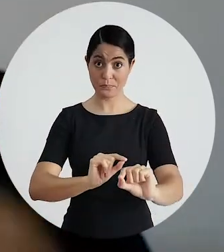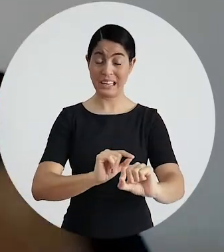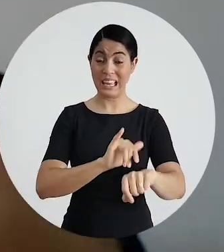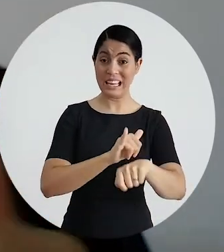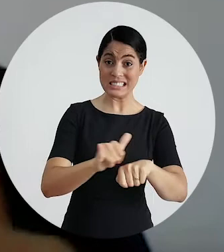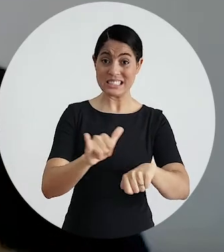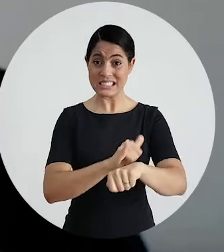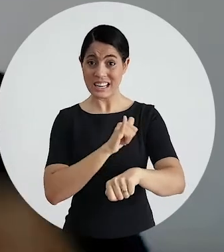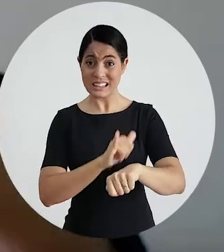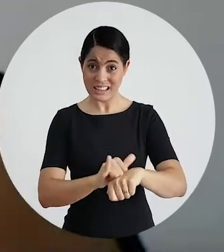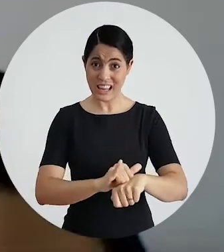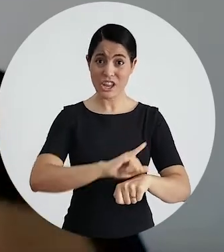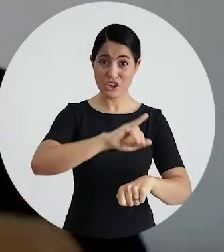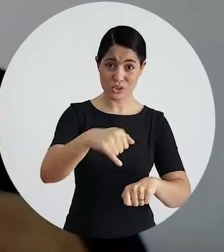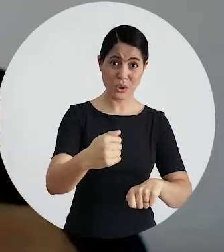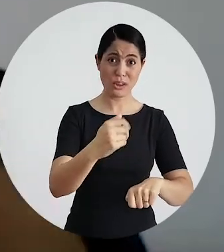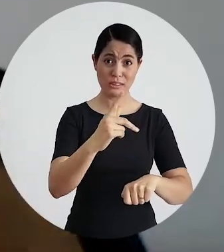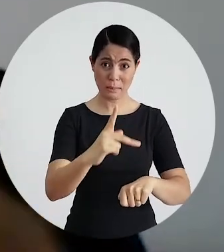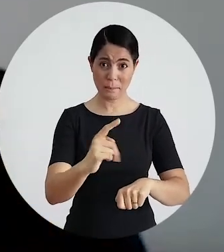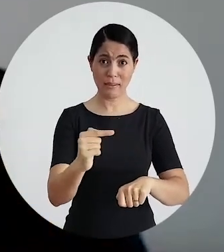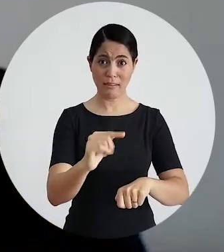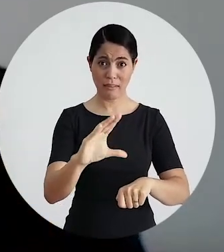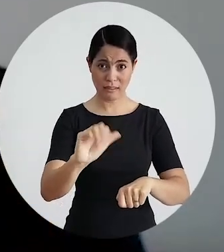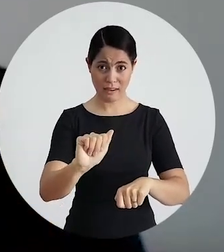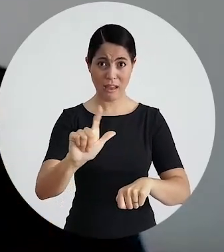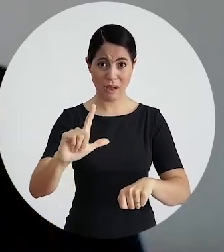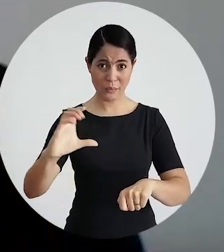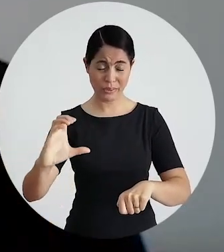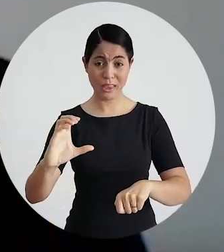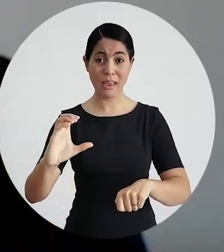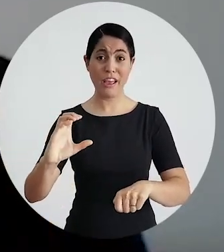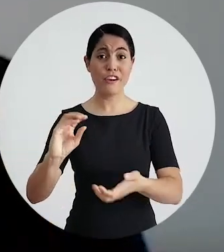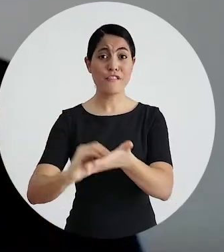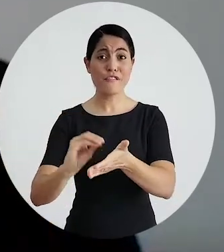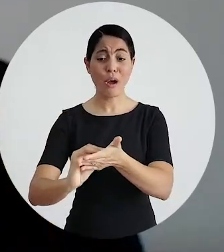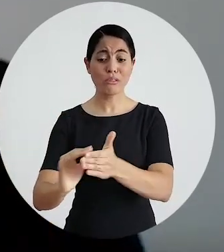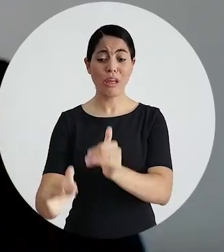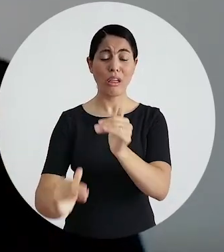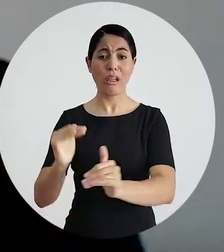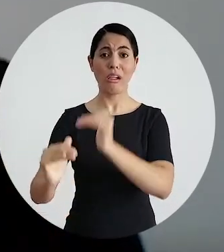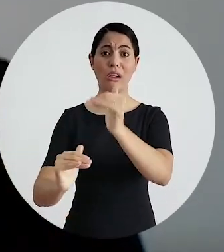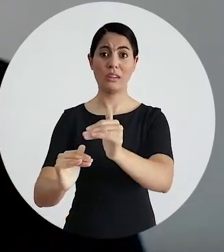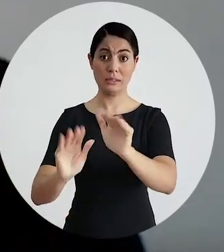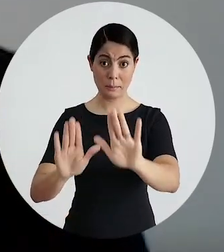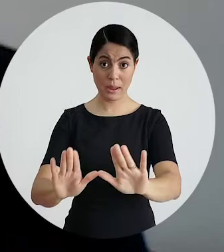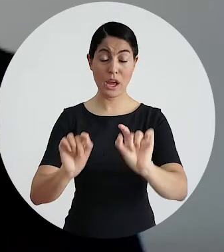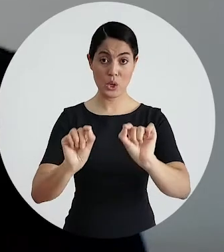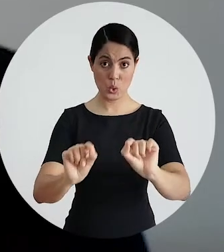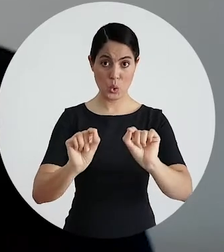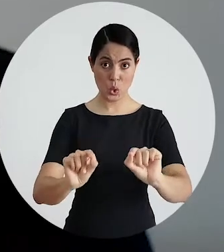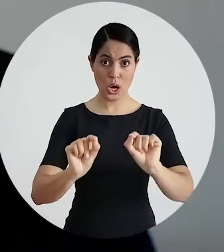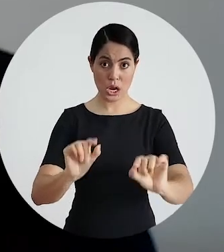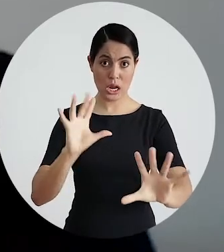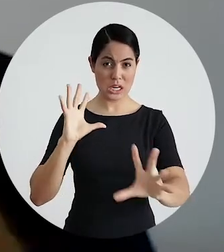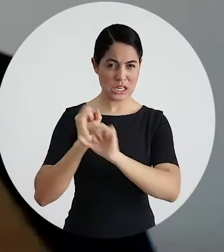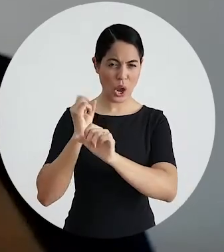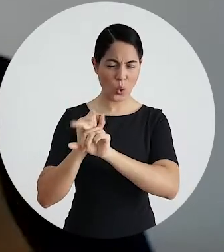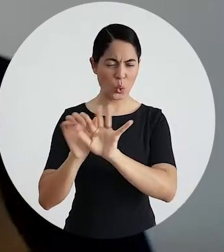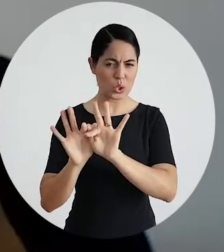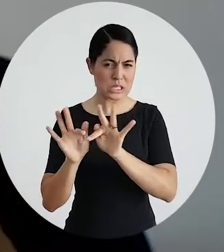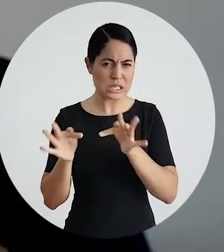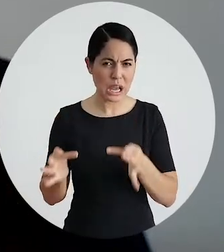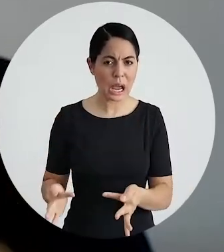ferramenta ainda necessita de desenvolvimento. E o parecer aponta que, para os cálculos